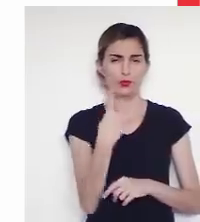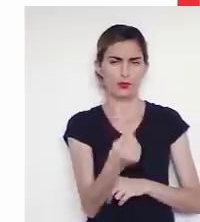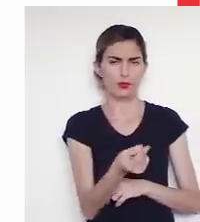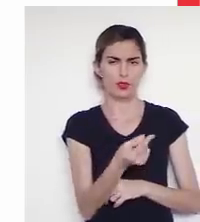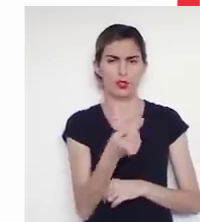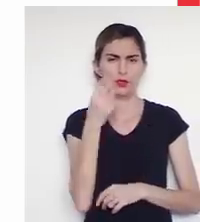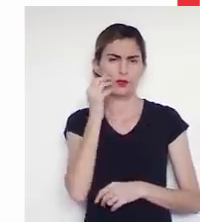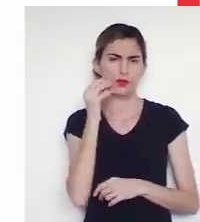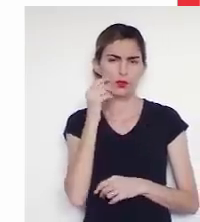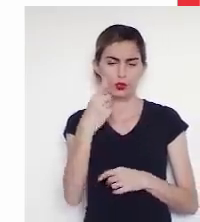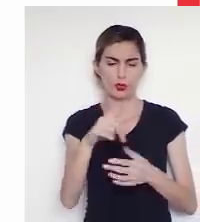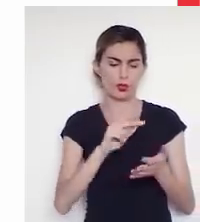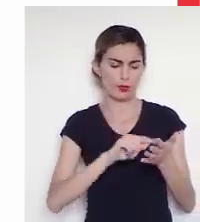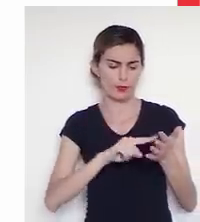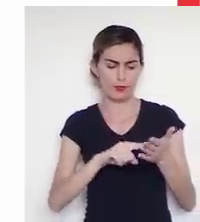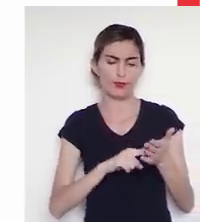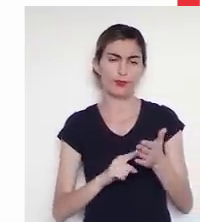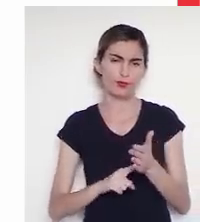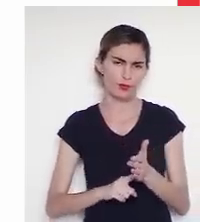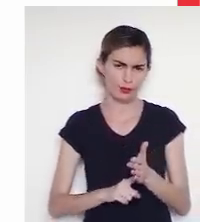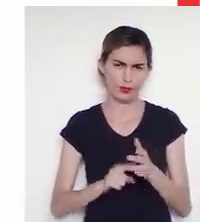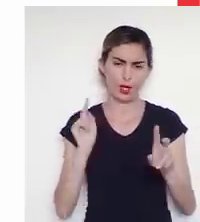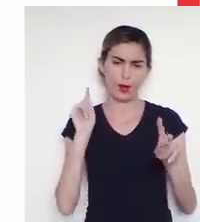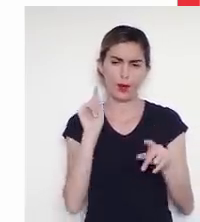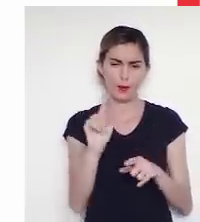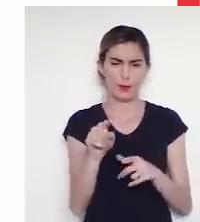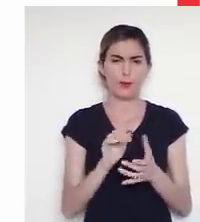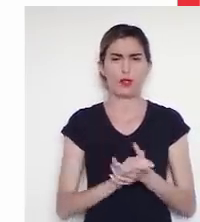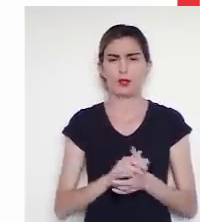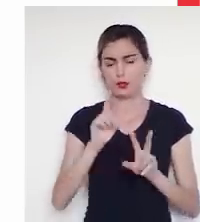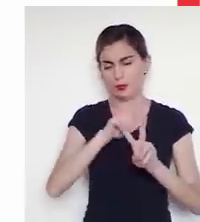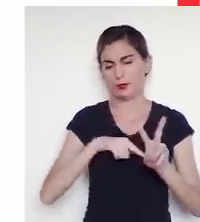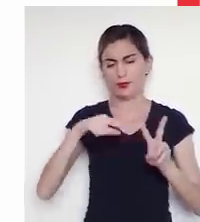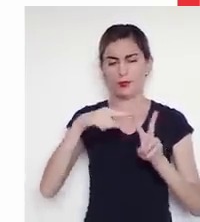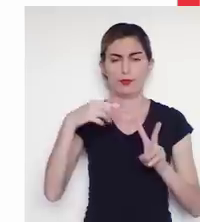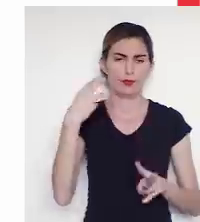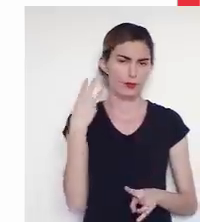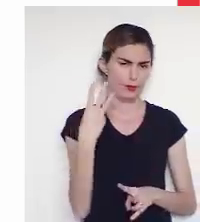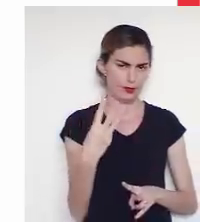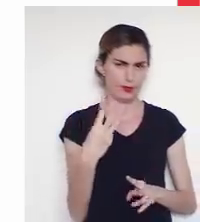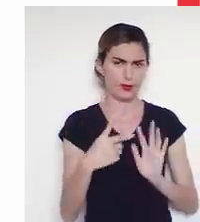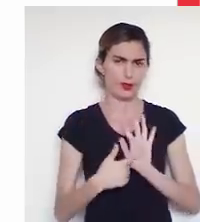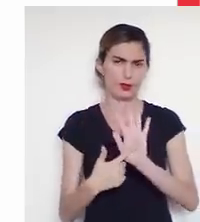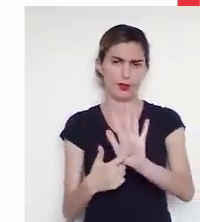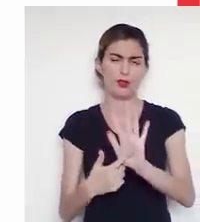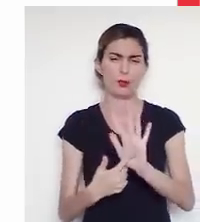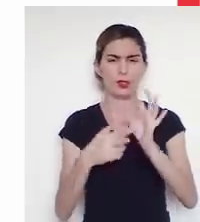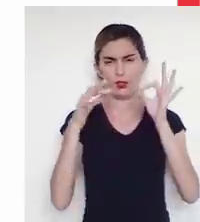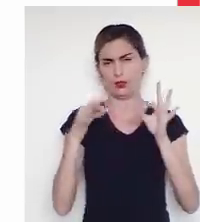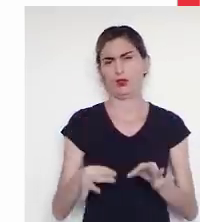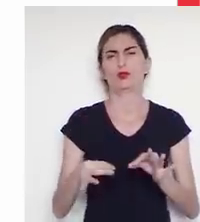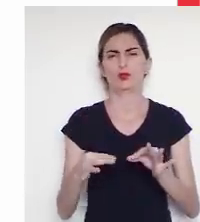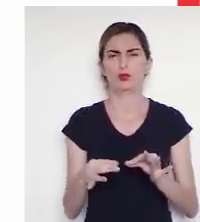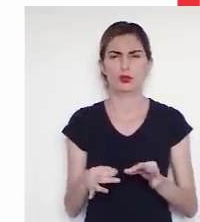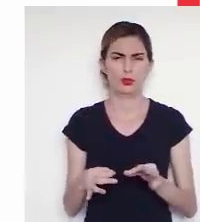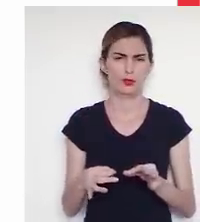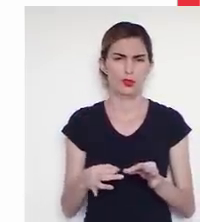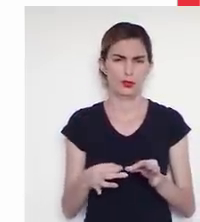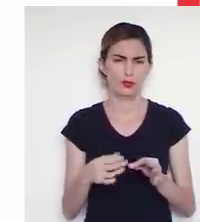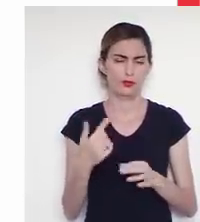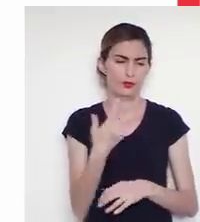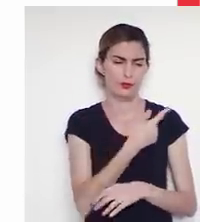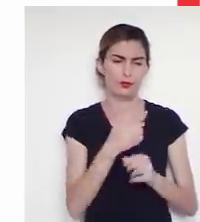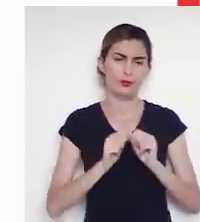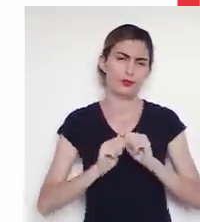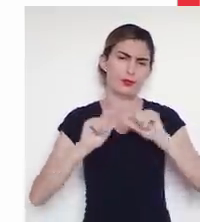você for lá na sua calculadora e apertar lá raiz de 3, vai aparecer justamente o que está